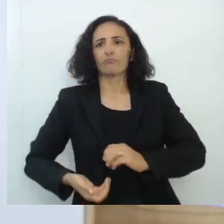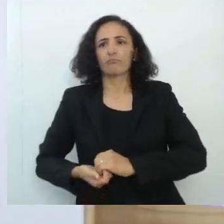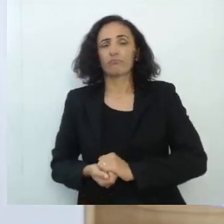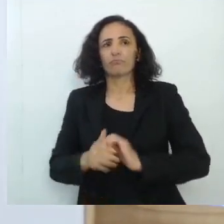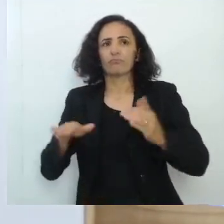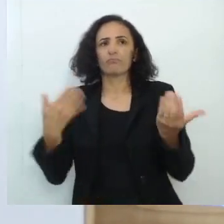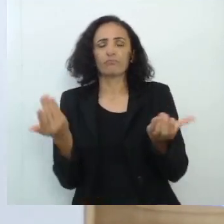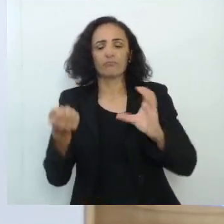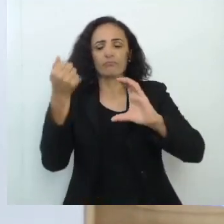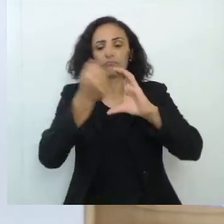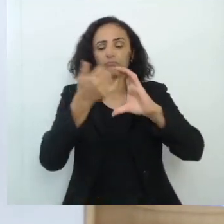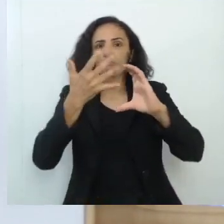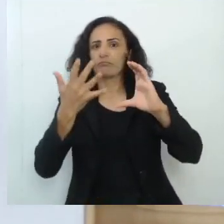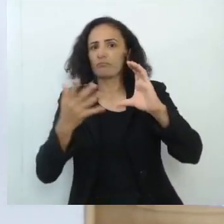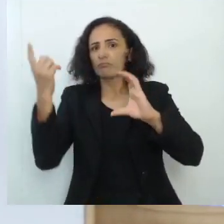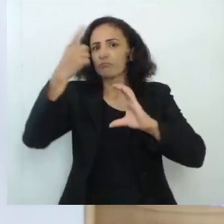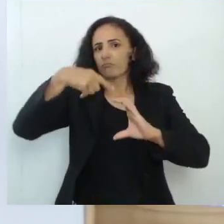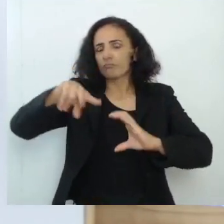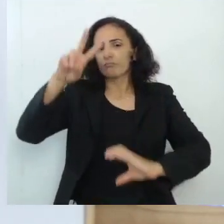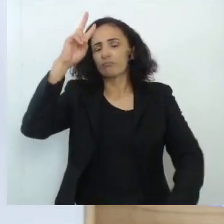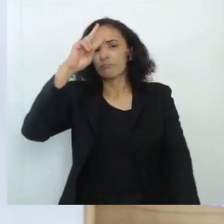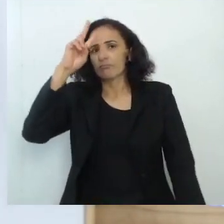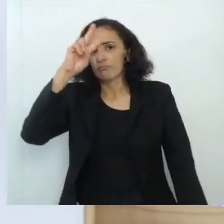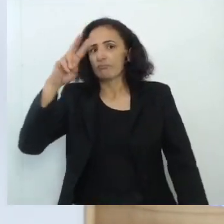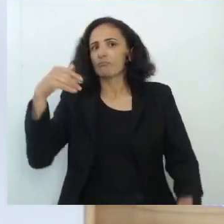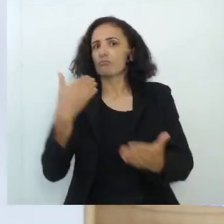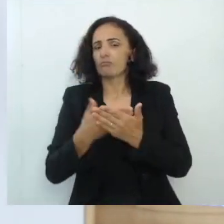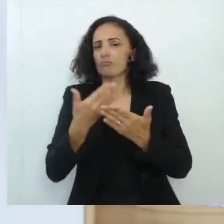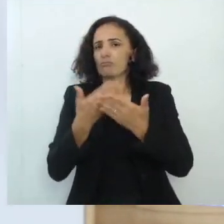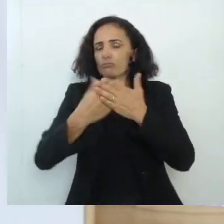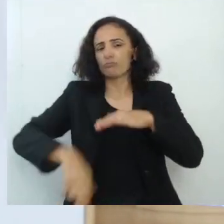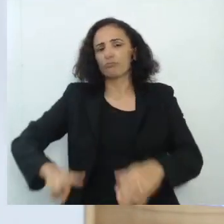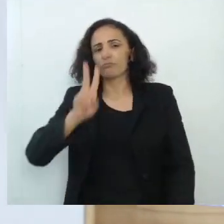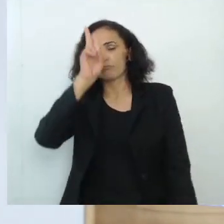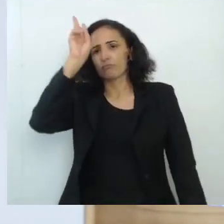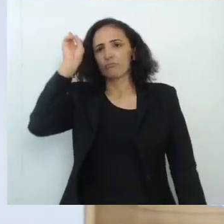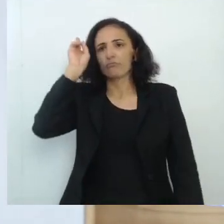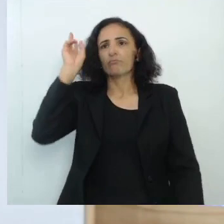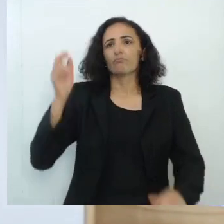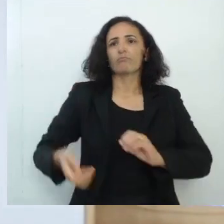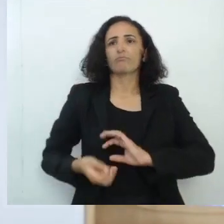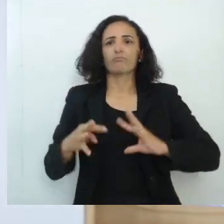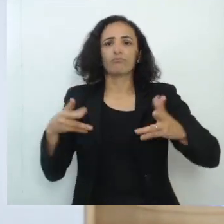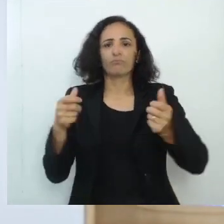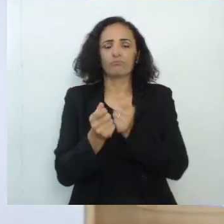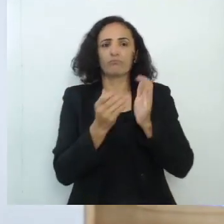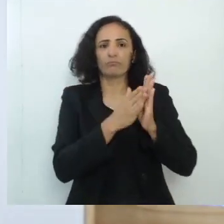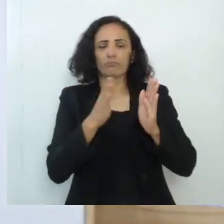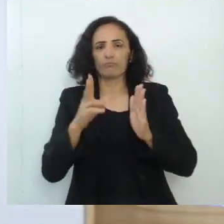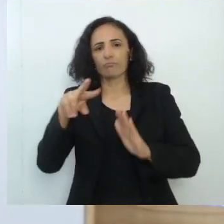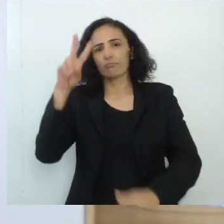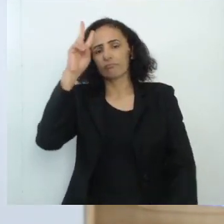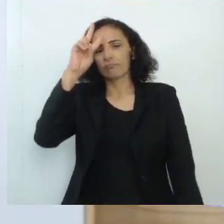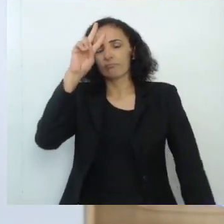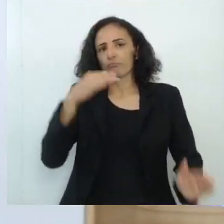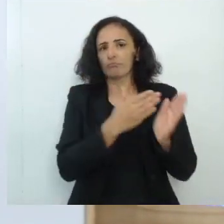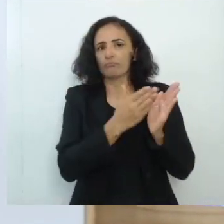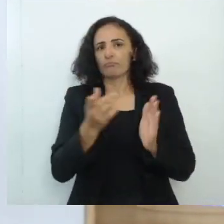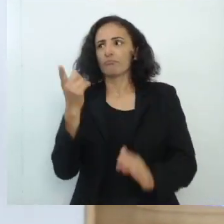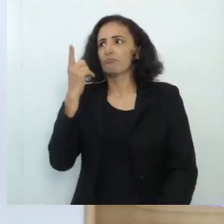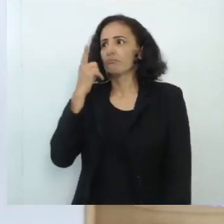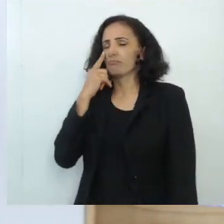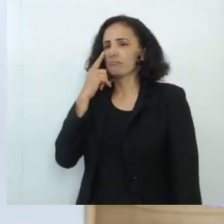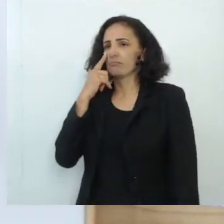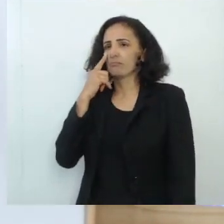característica que eu preciso que vocês não esqueçam para vestibular nenhum? Toda vez que você pega uma pteridófita, lembrem que a danada da pteridófita, se